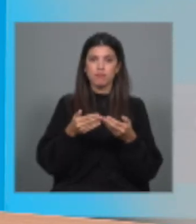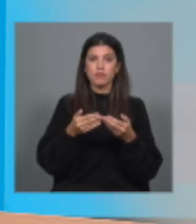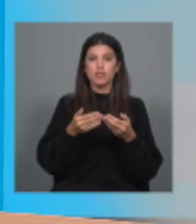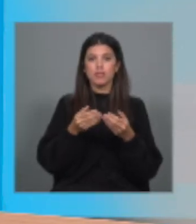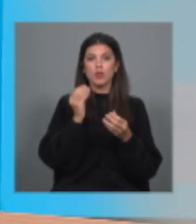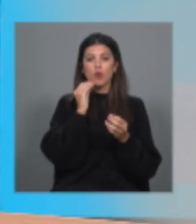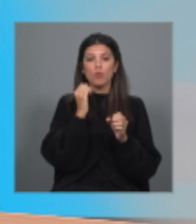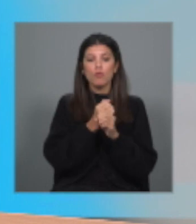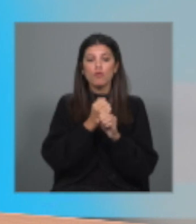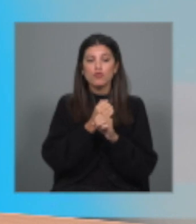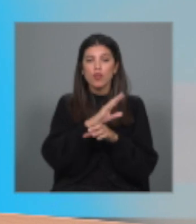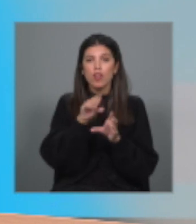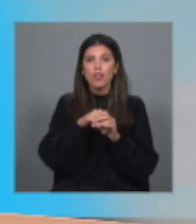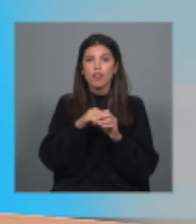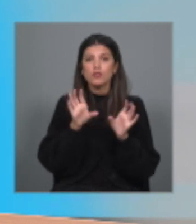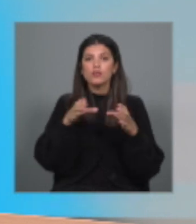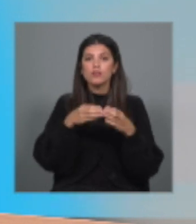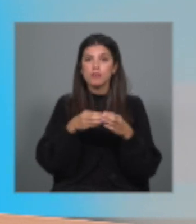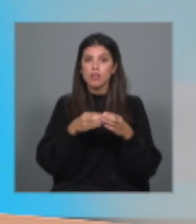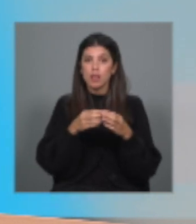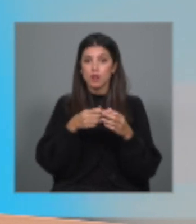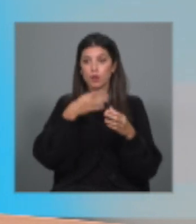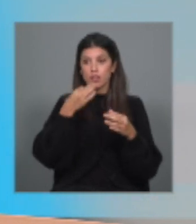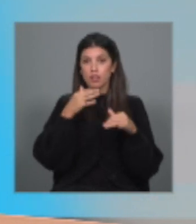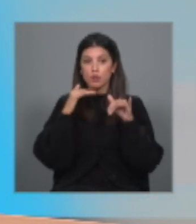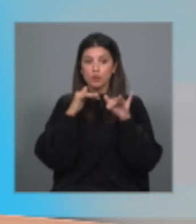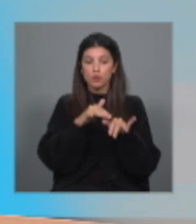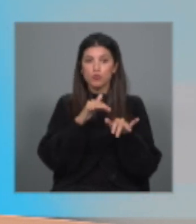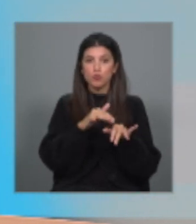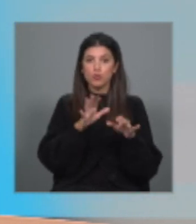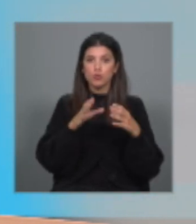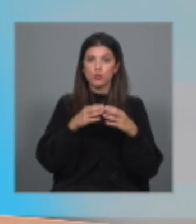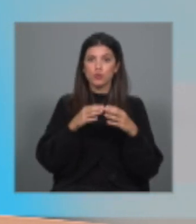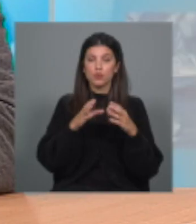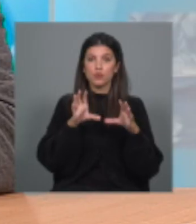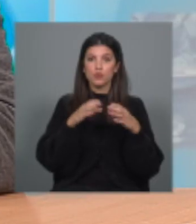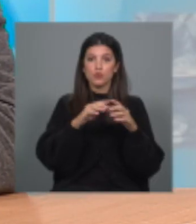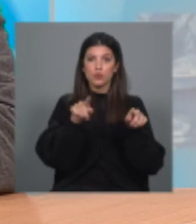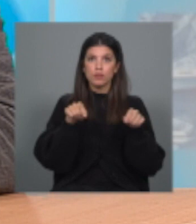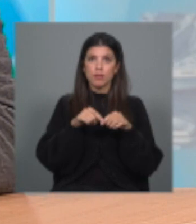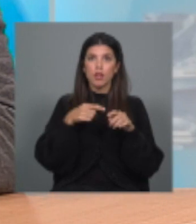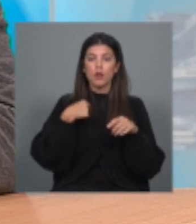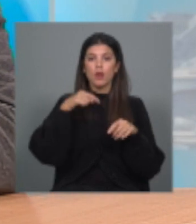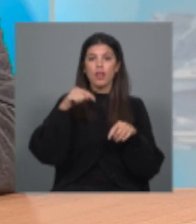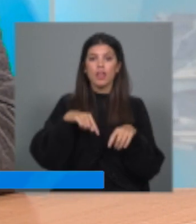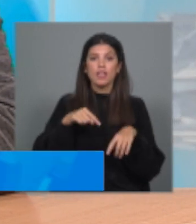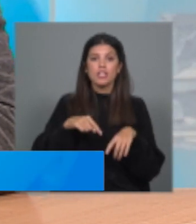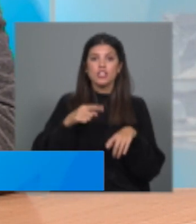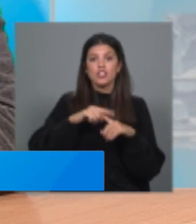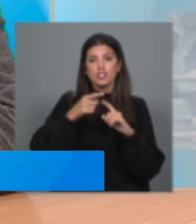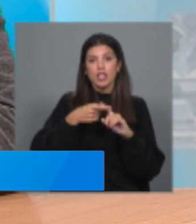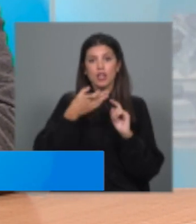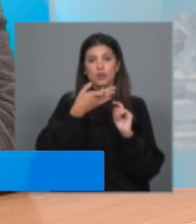de uma comunidade que acredito que seja muito numerosa, não é? No caso dos Olivais, dos Senhores dos Olivais. Sim, este ano são 72 seminaristas, sendo